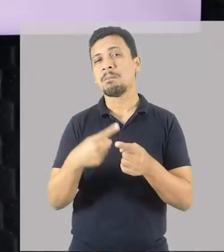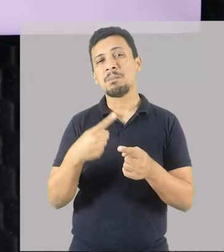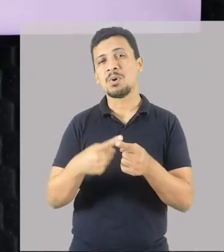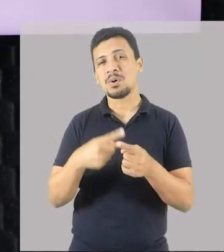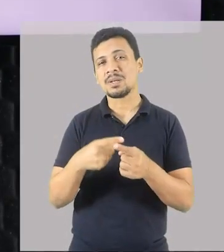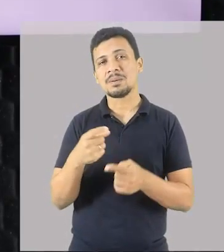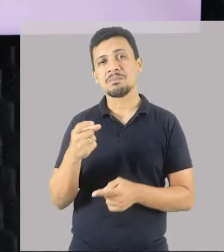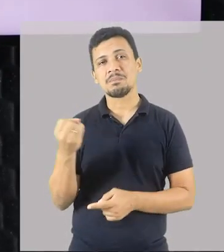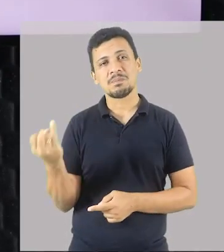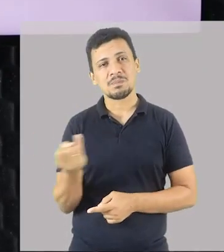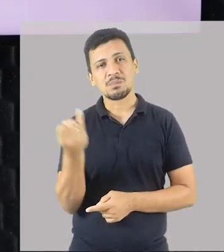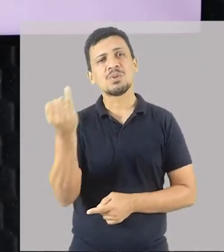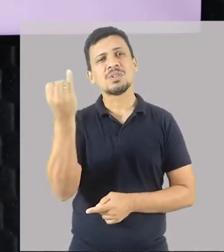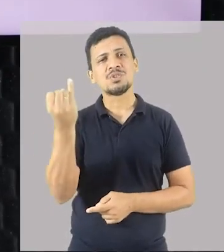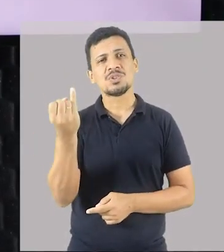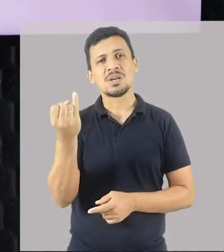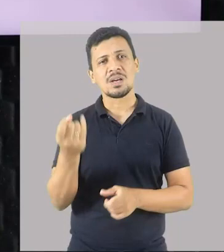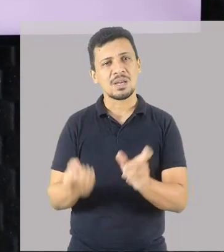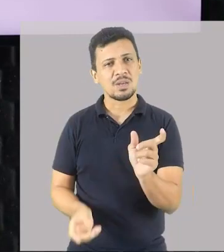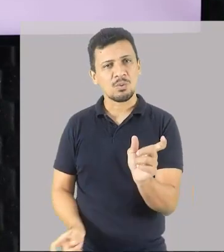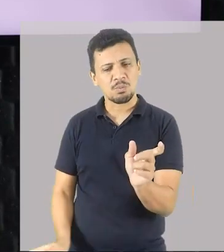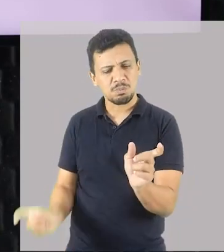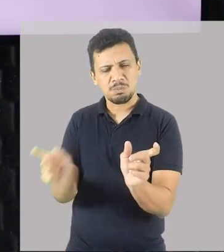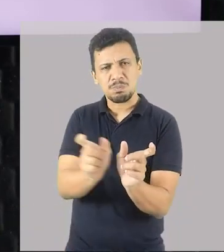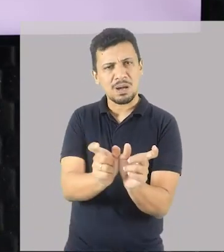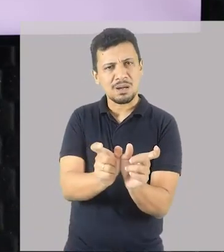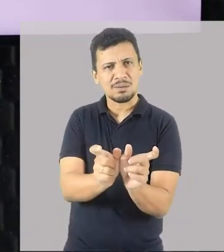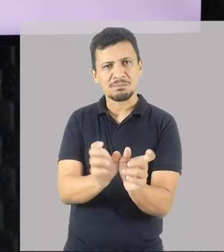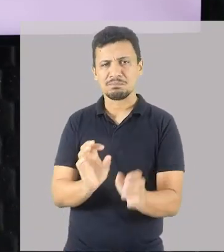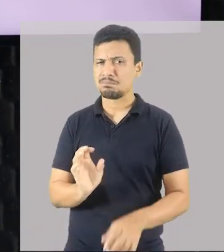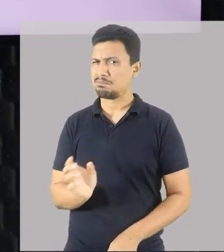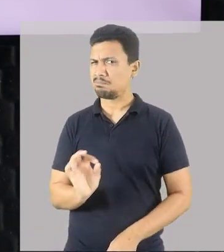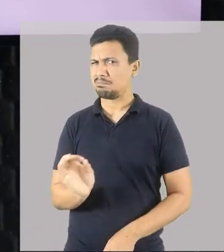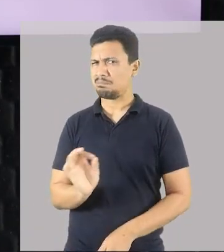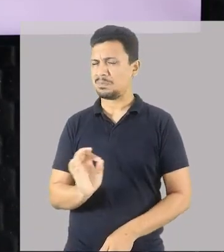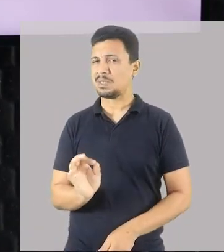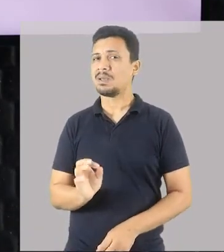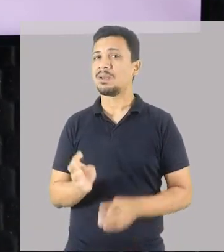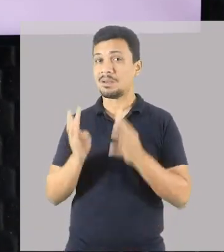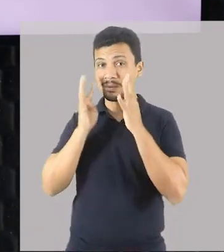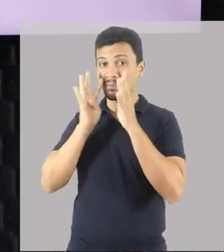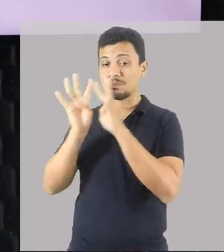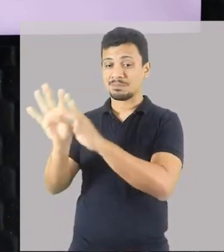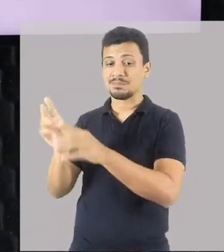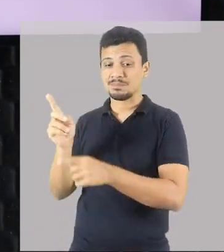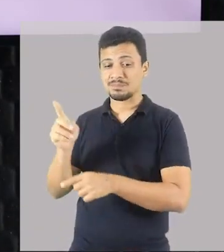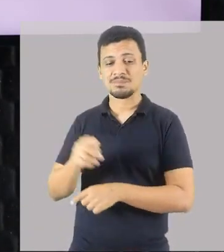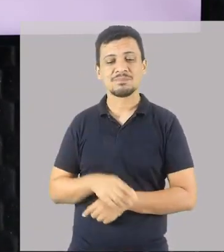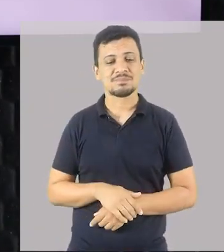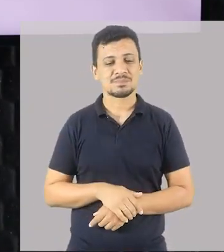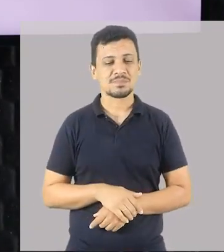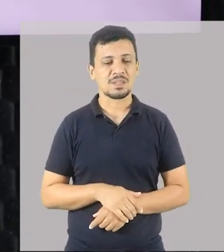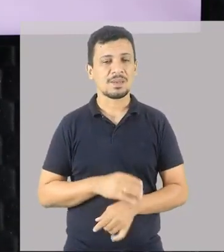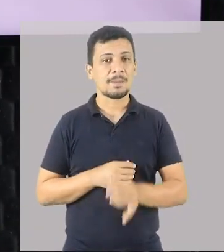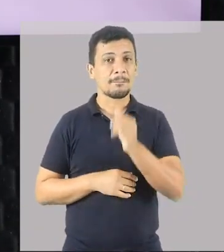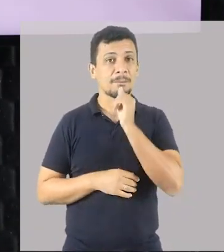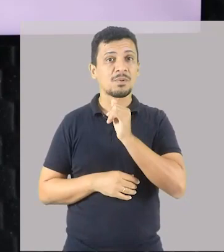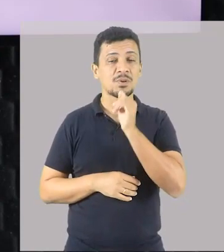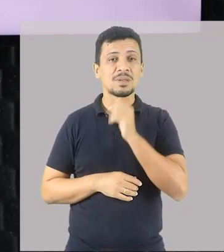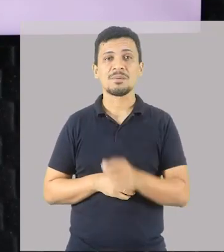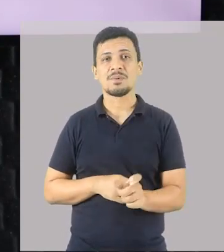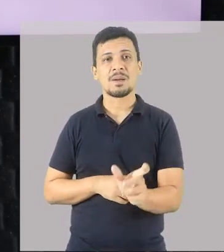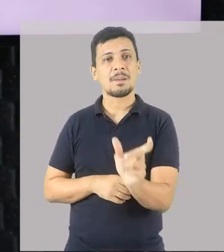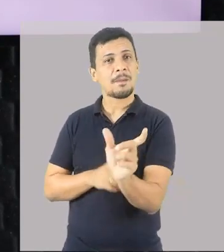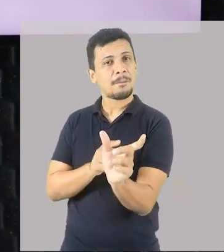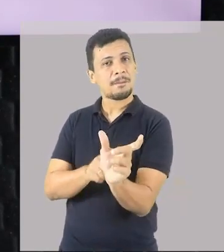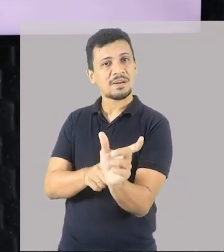não vou acrescentar, mas mesmo assim ela vai ser uma derivação. É um ponto de atenção para vocês aqui. É quando eu